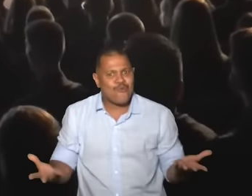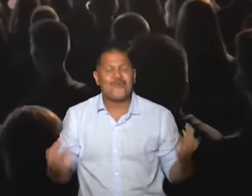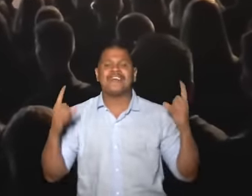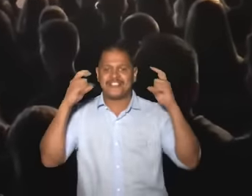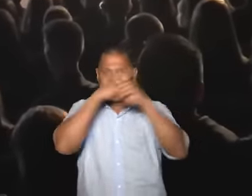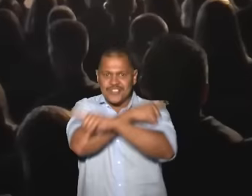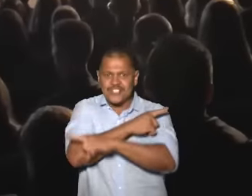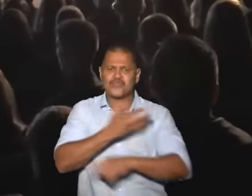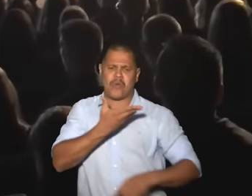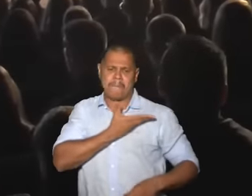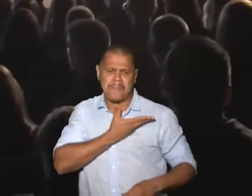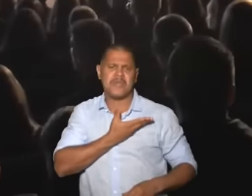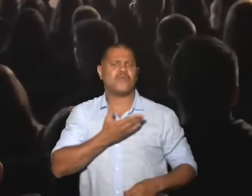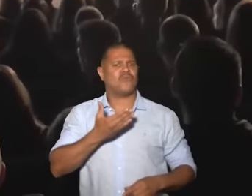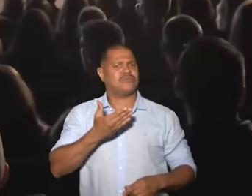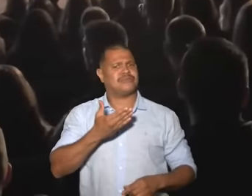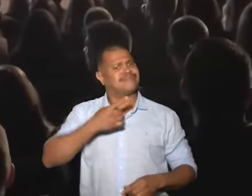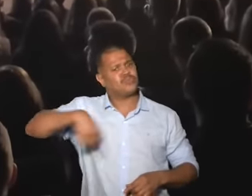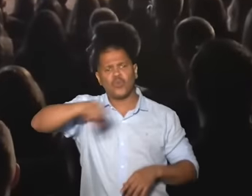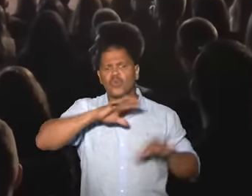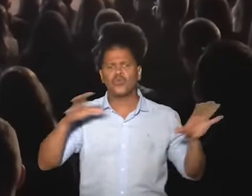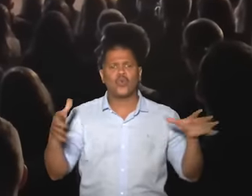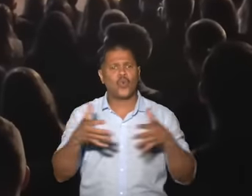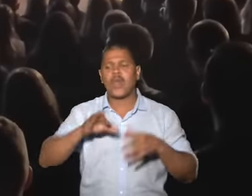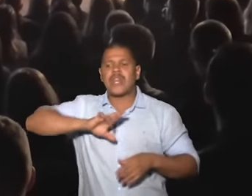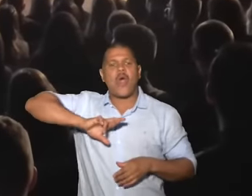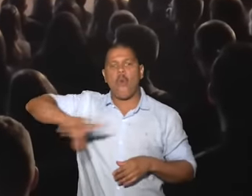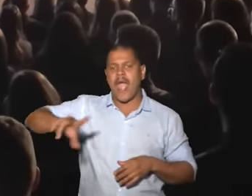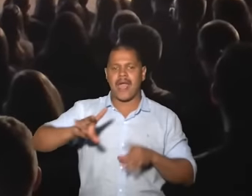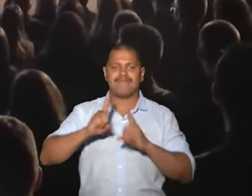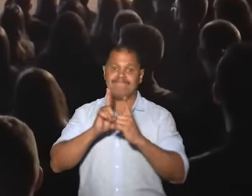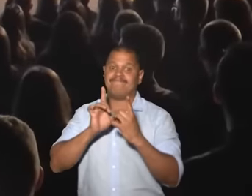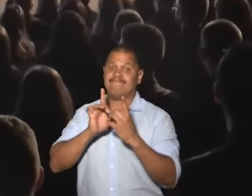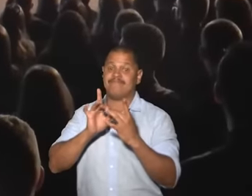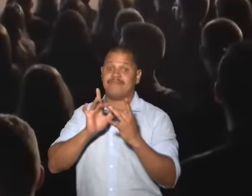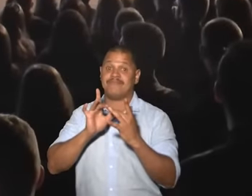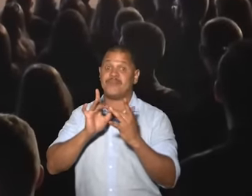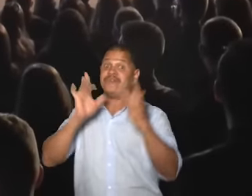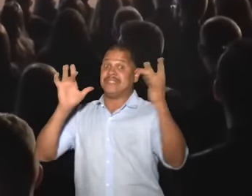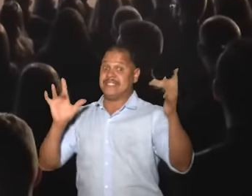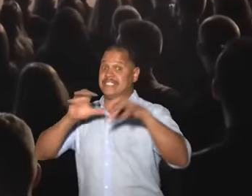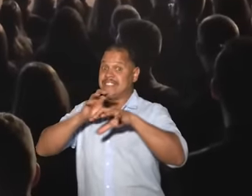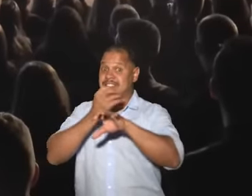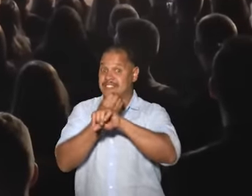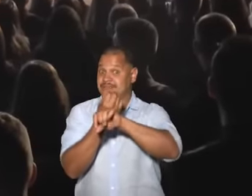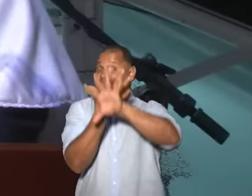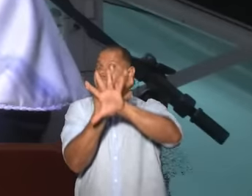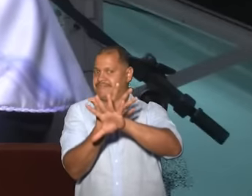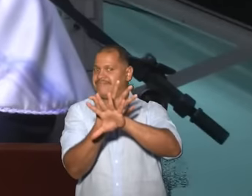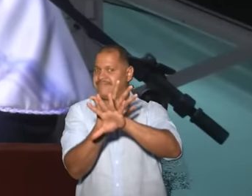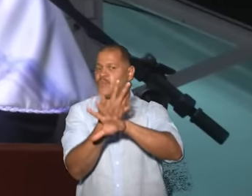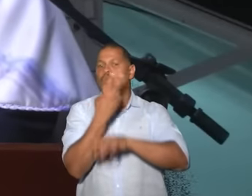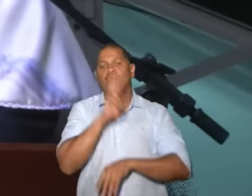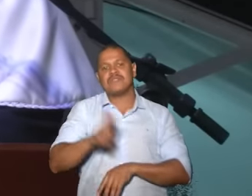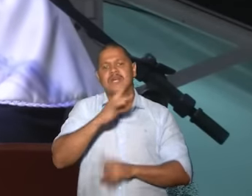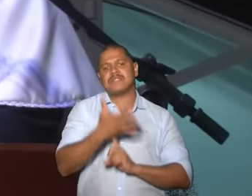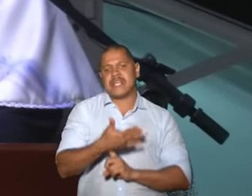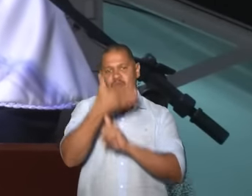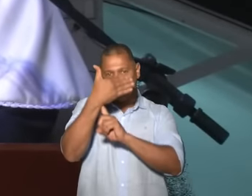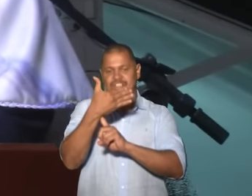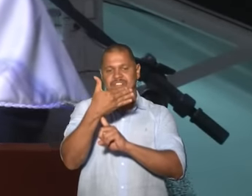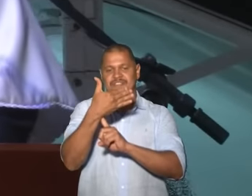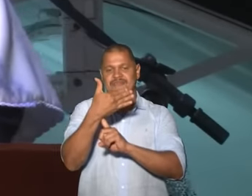e amigos, mesmo que de forma não presencial, por meio dos dispositivos tecnológicos à nossa disposição?